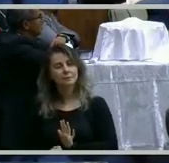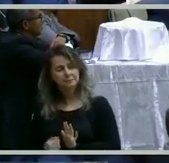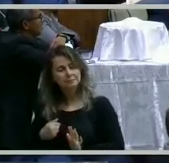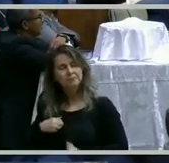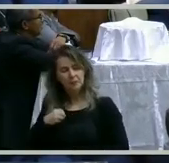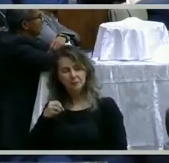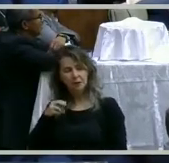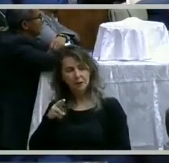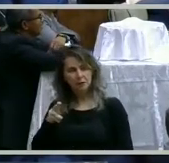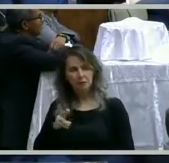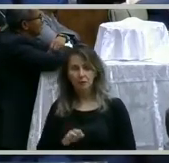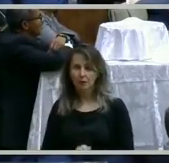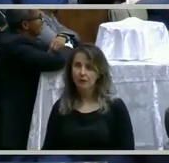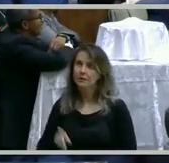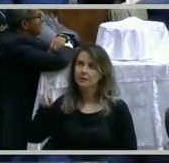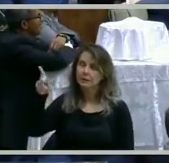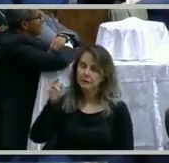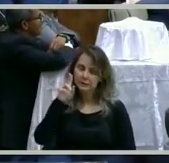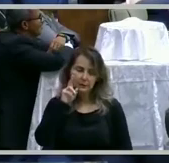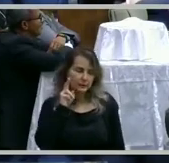Fique quieto, seu infeliz.